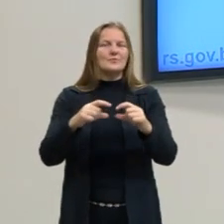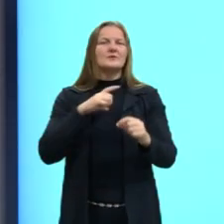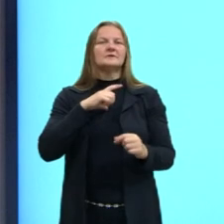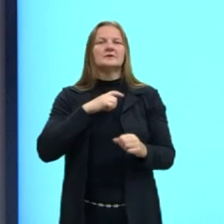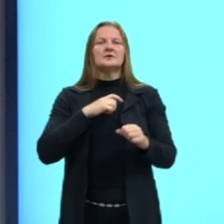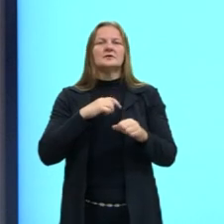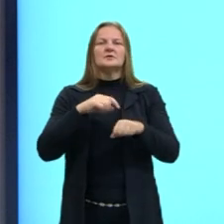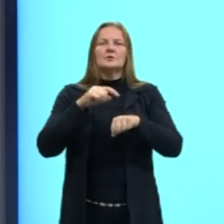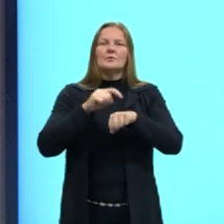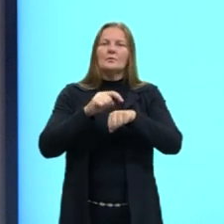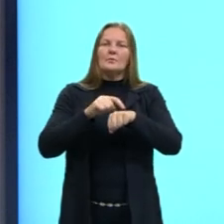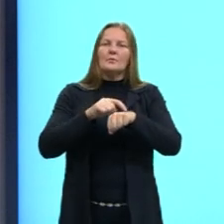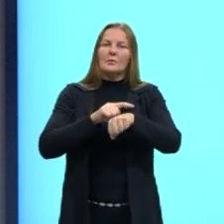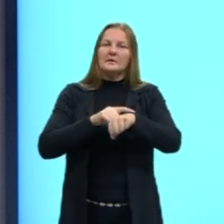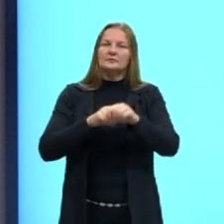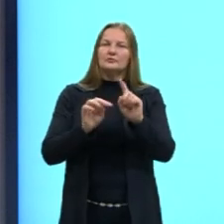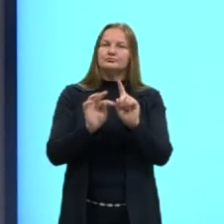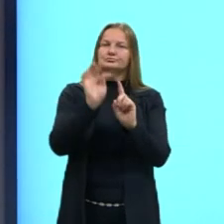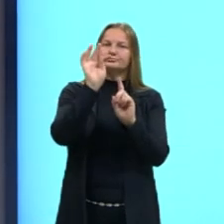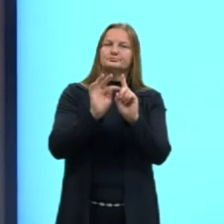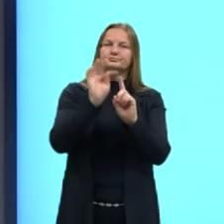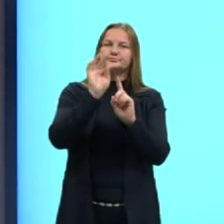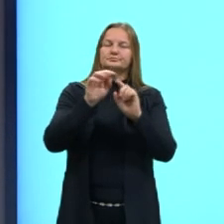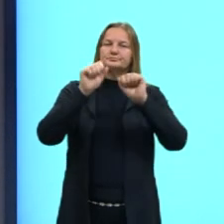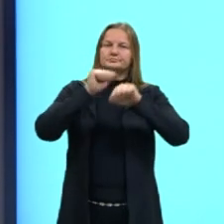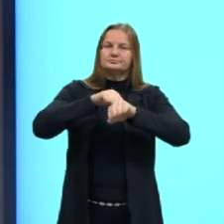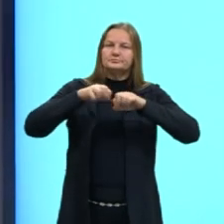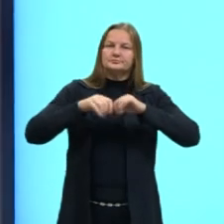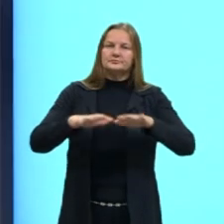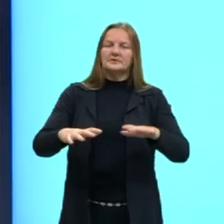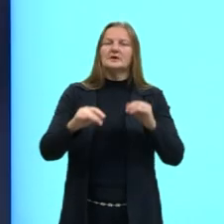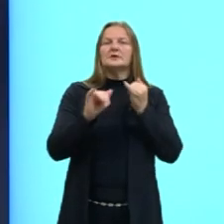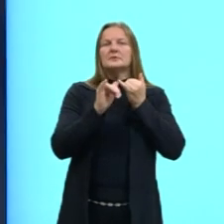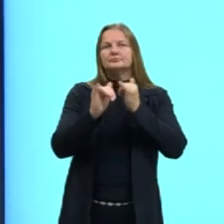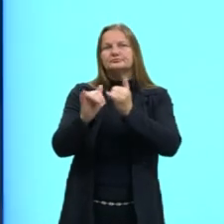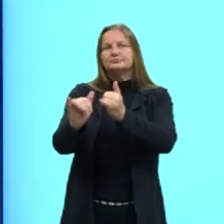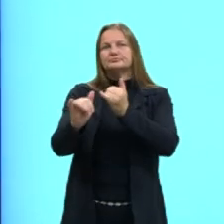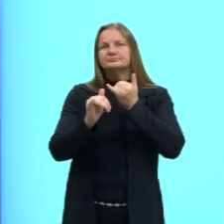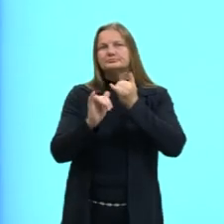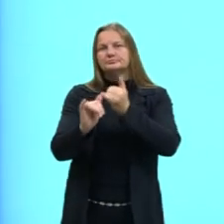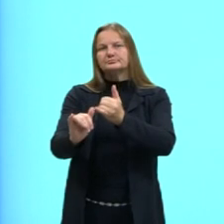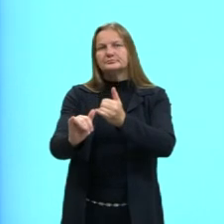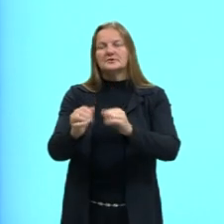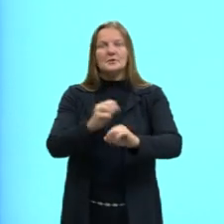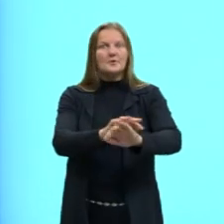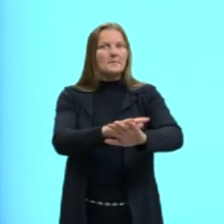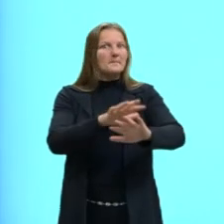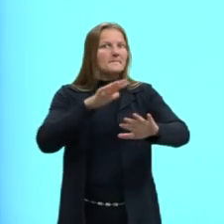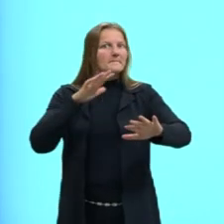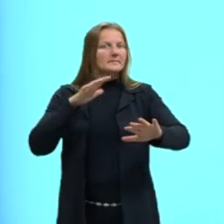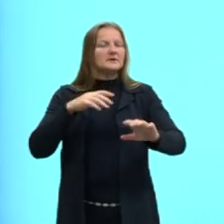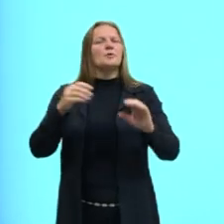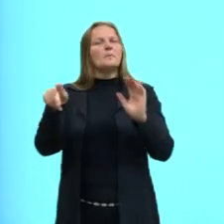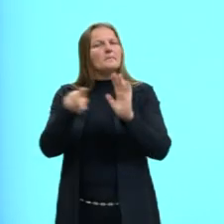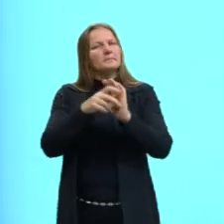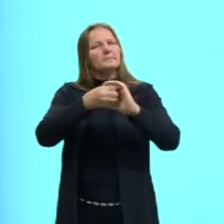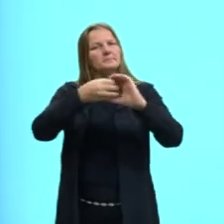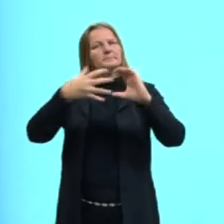de fusão e ebulição eles têm a característica de conduzir eletricidade e esse brilho metálico que é